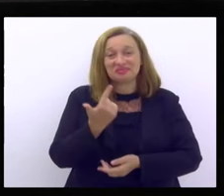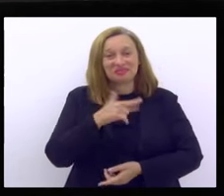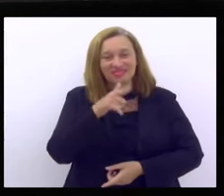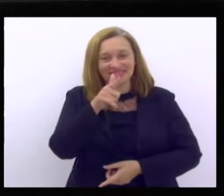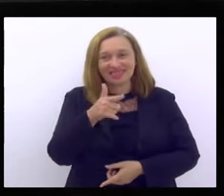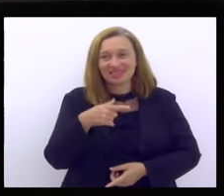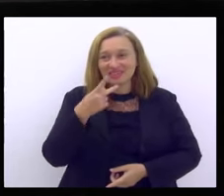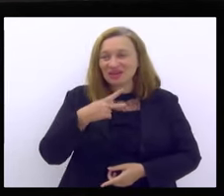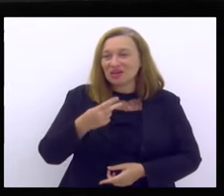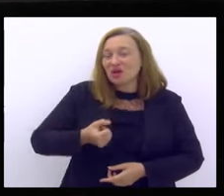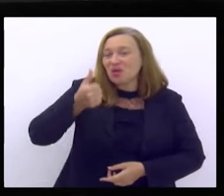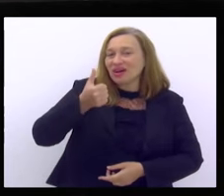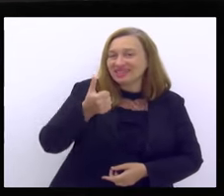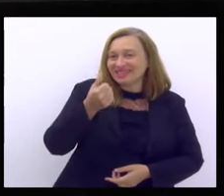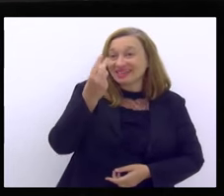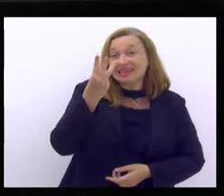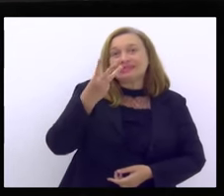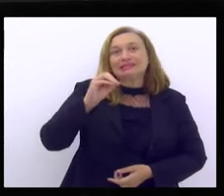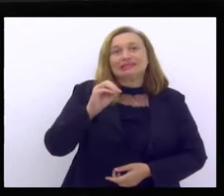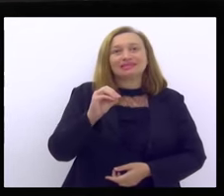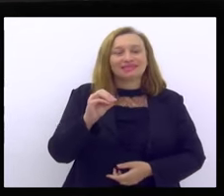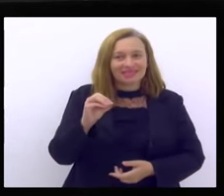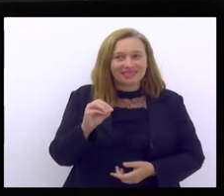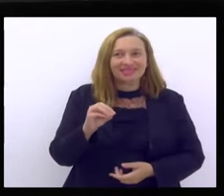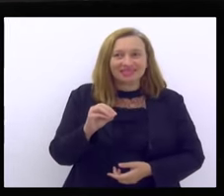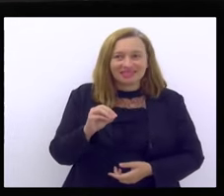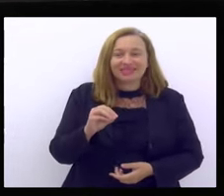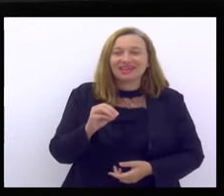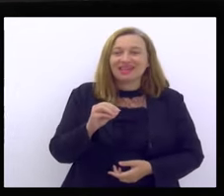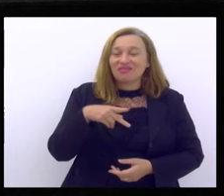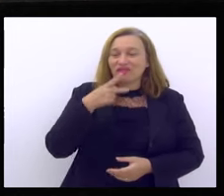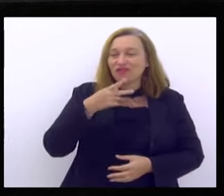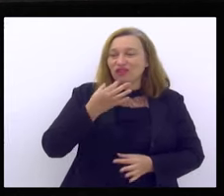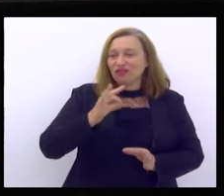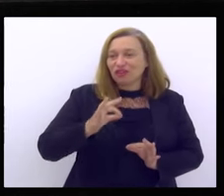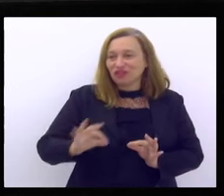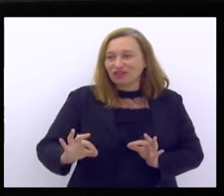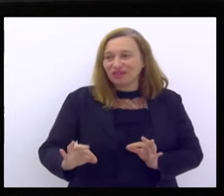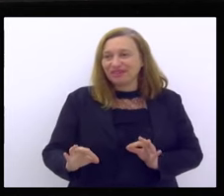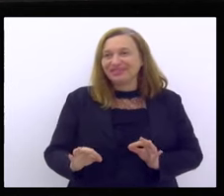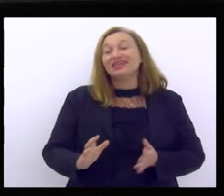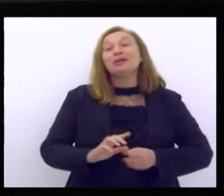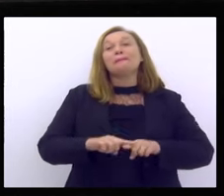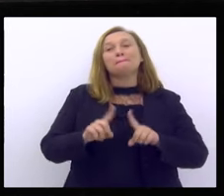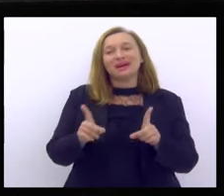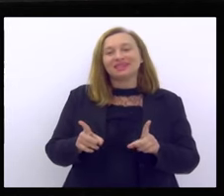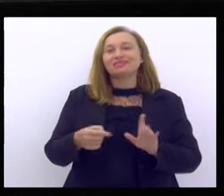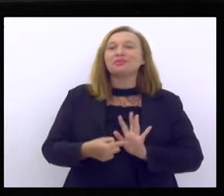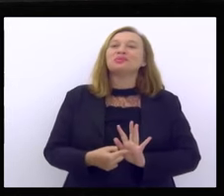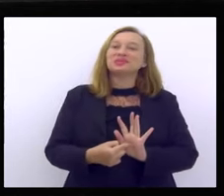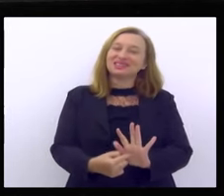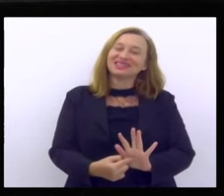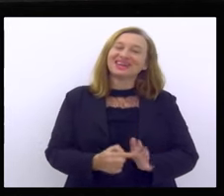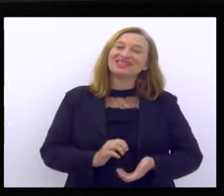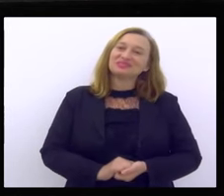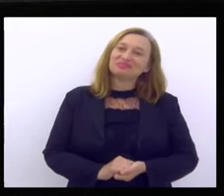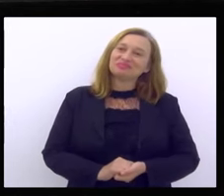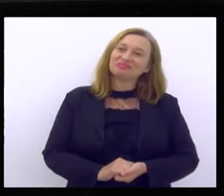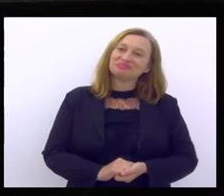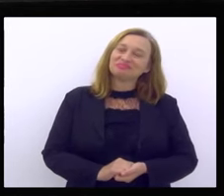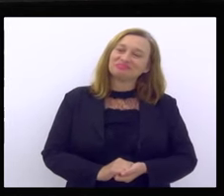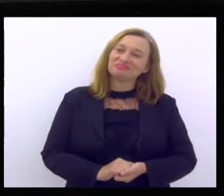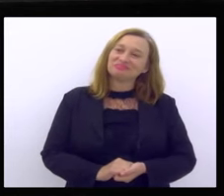aqui quase 30, né, pela benevolência do presidente que estava em questão, mas para mostrar que não